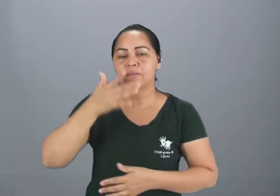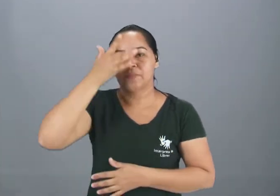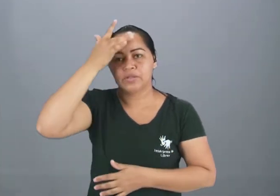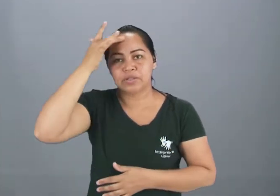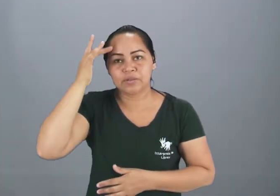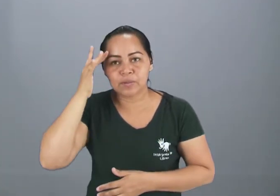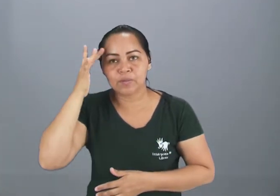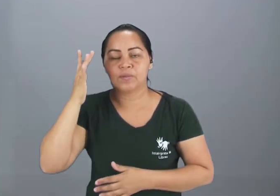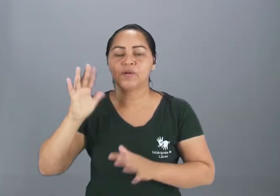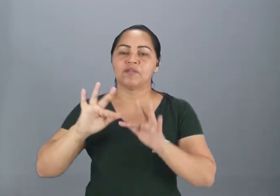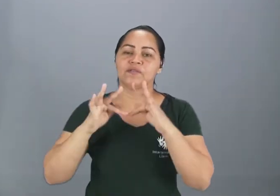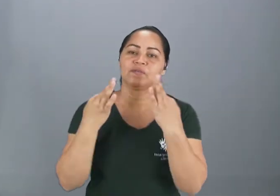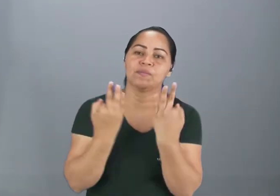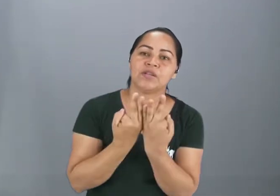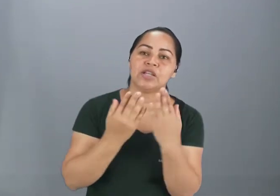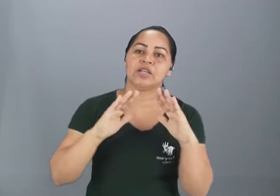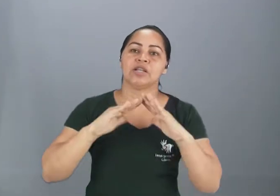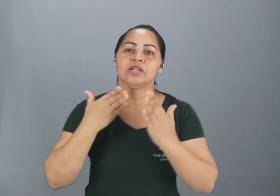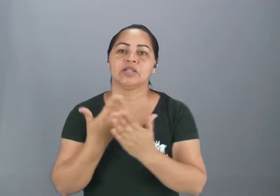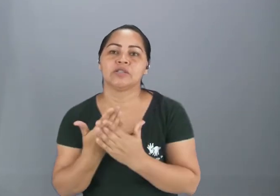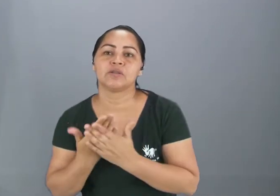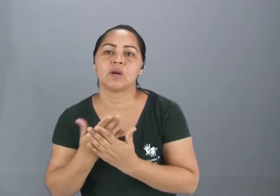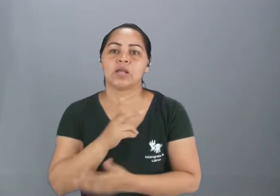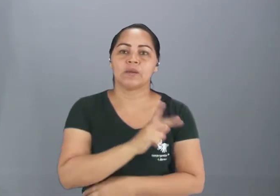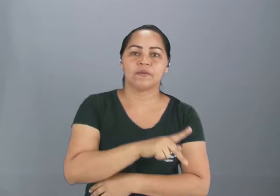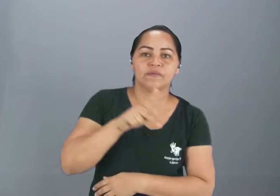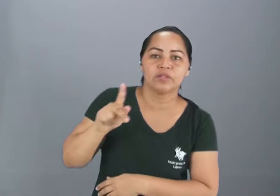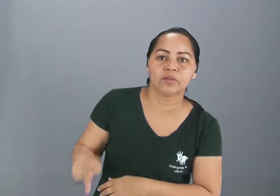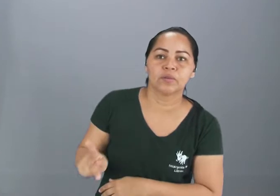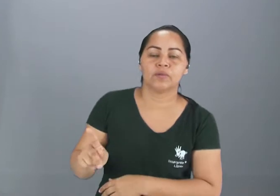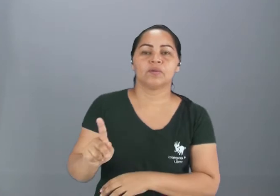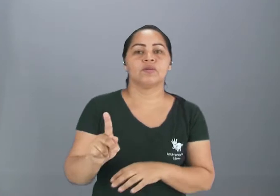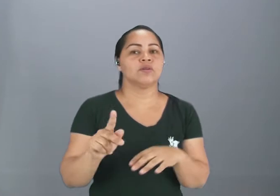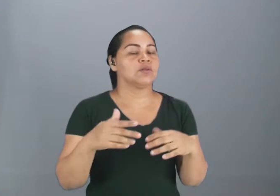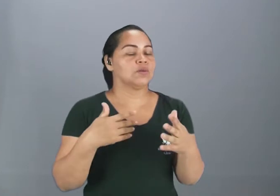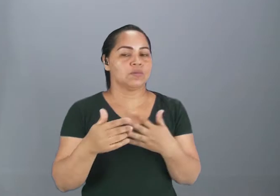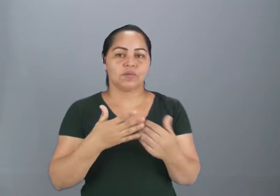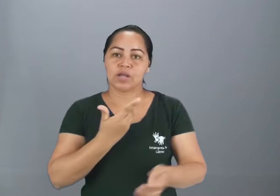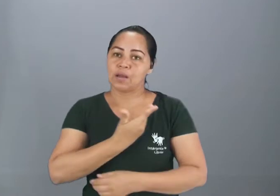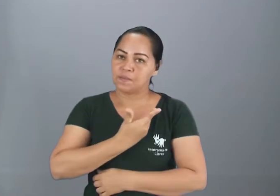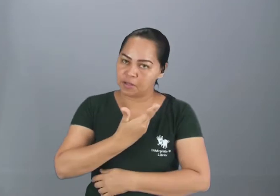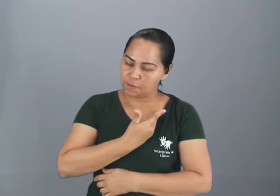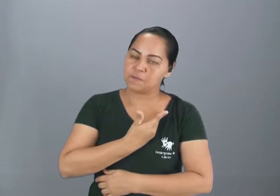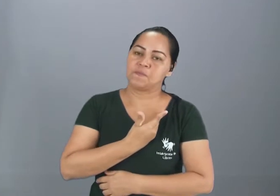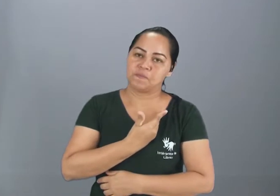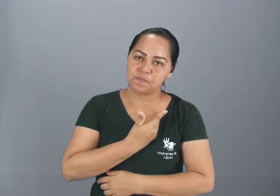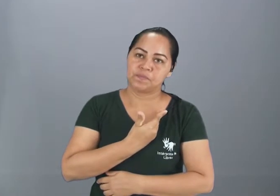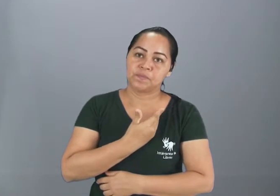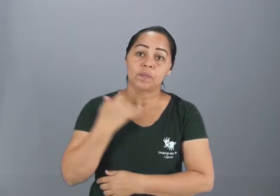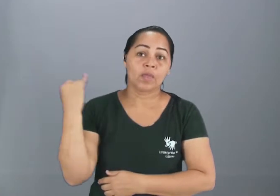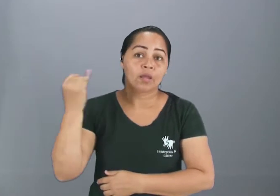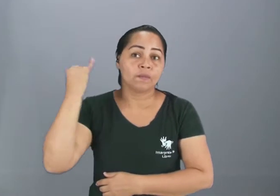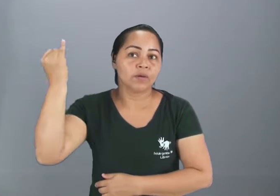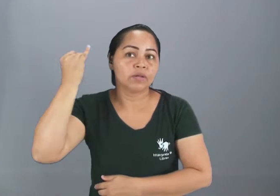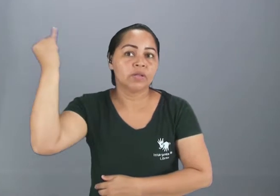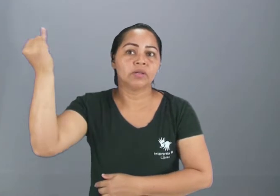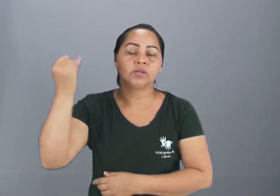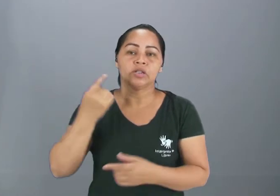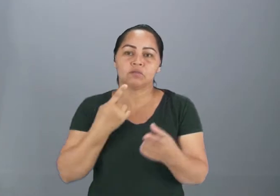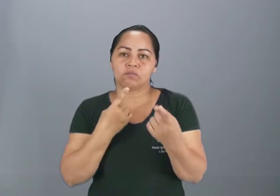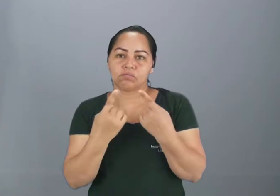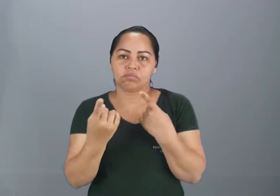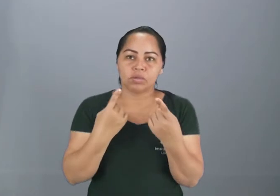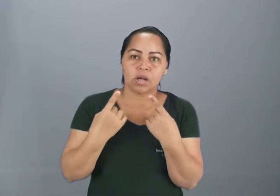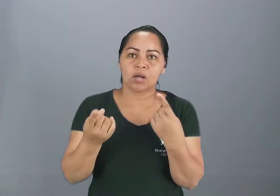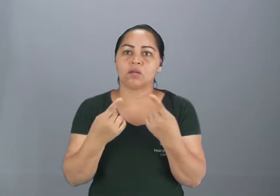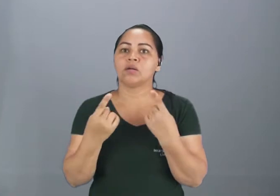seu familiar, na escola, com a professora, com seu familiar em casa ou um amigo, tá? É importante no diálogo a gente poder se entender,